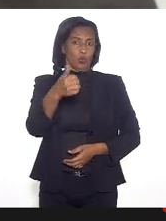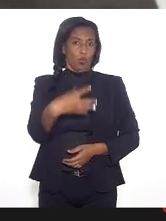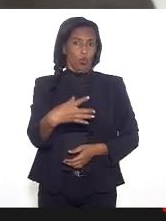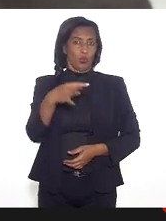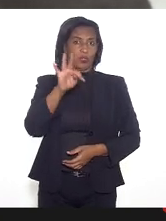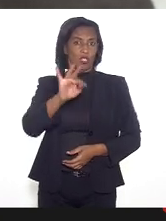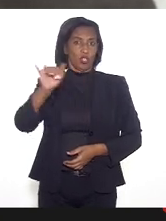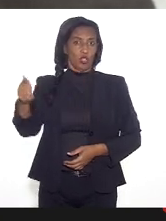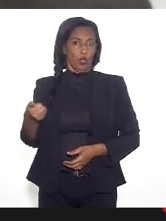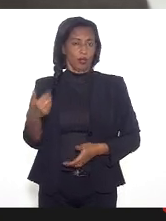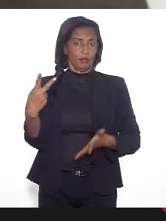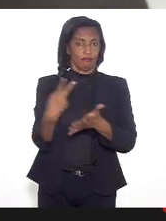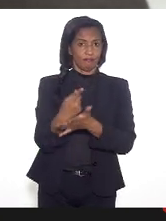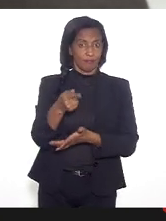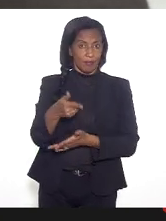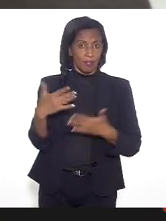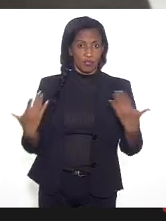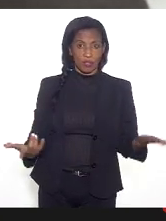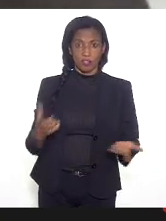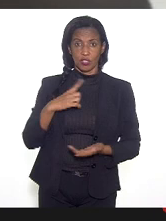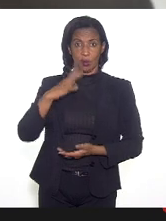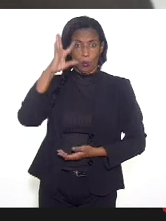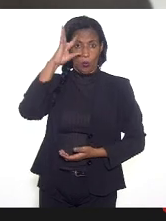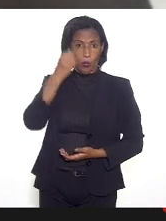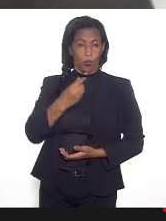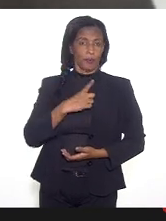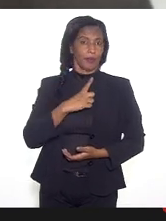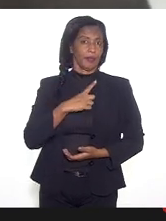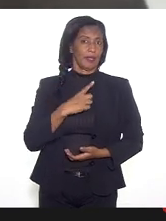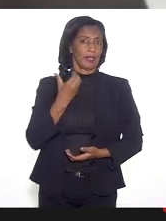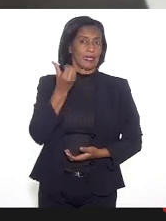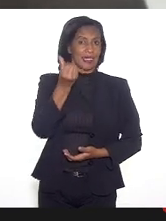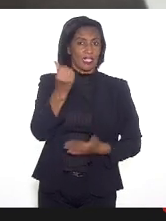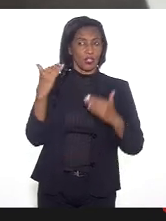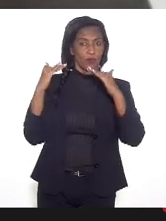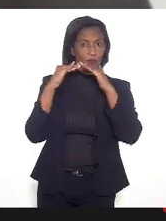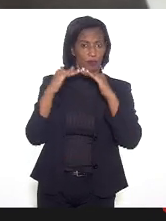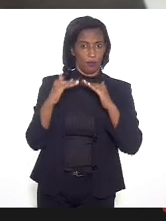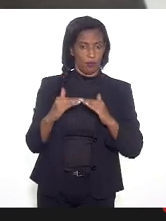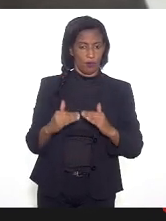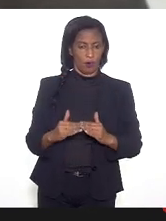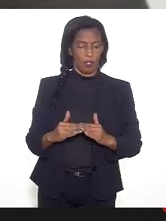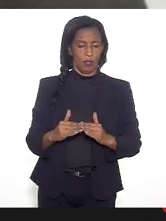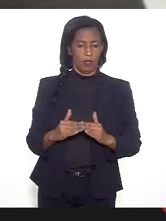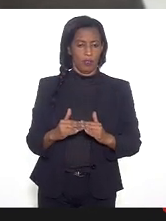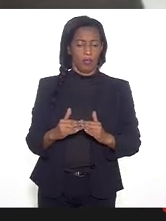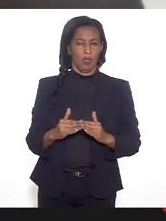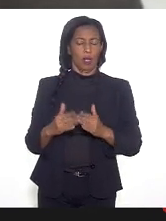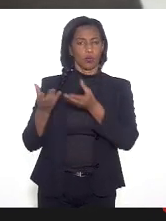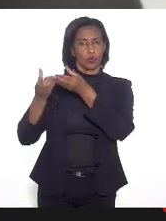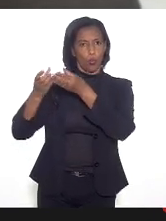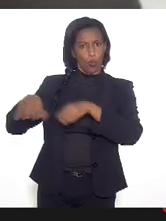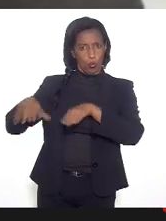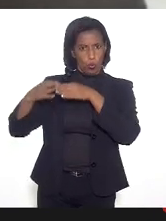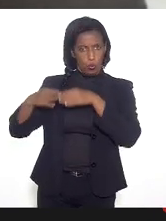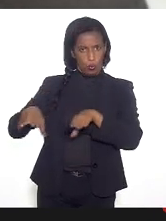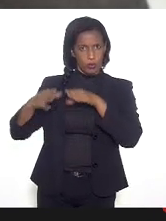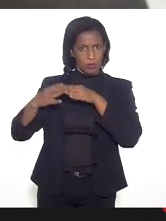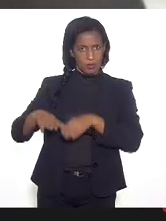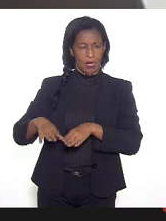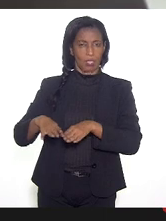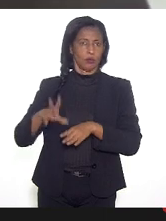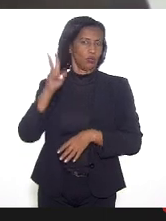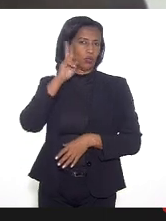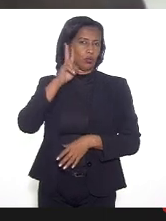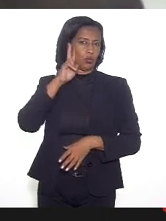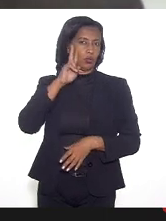Tribunal de Justiça, haja vista que há decisões, 6 decisões favoráveis aos concursados relacionados à questão de